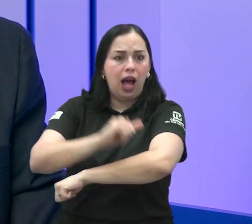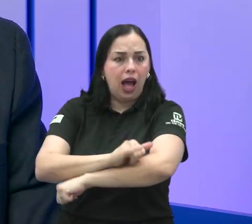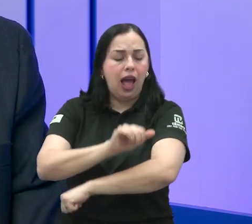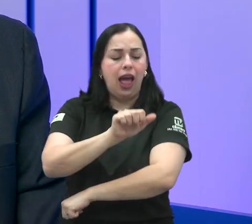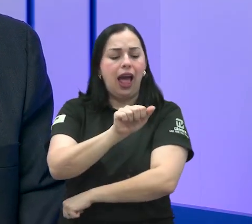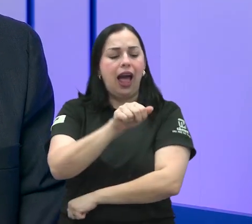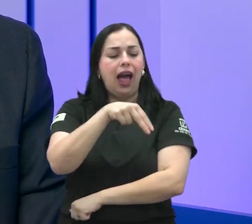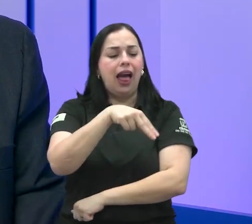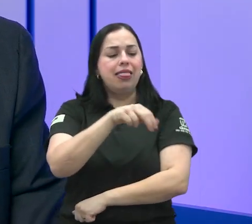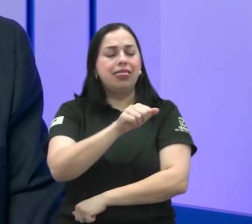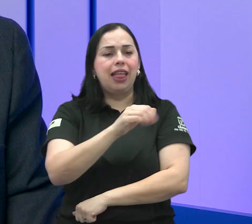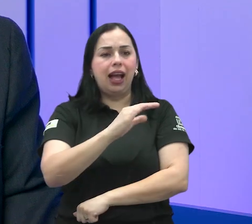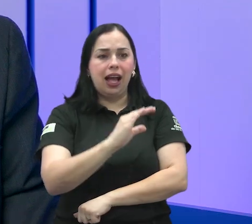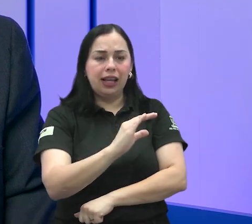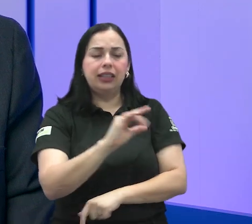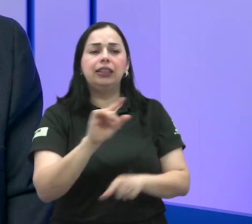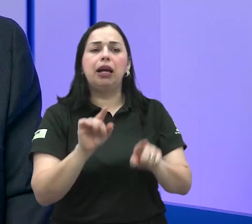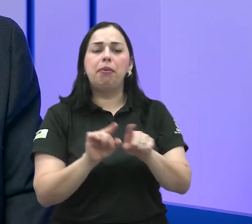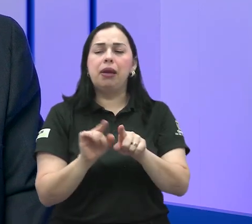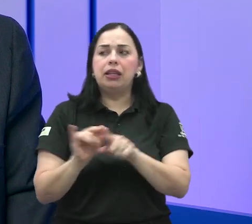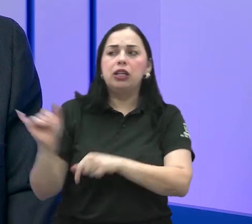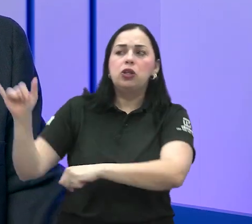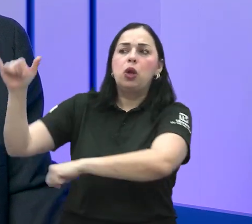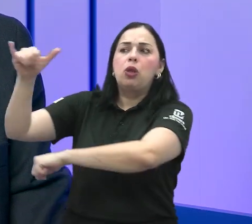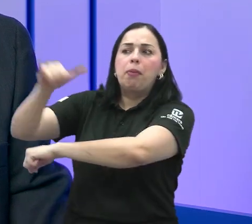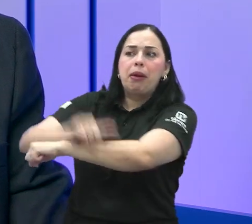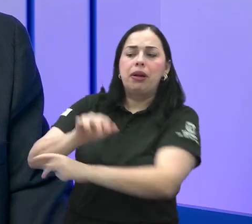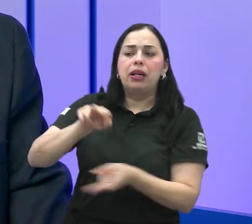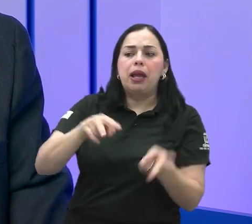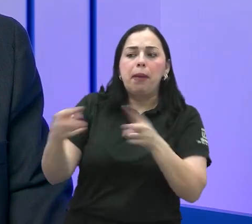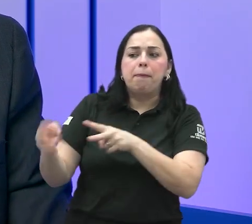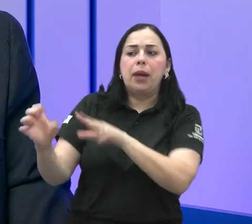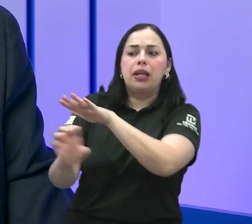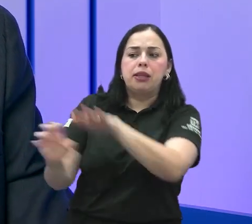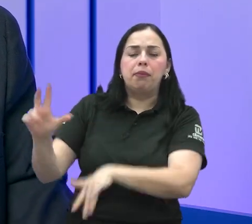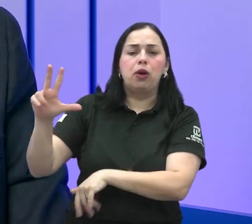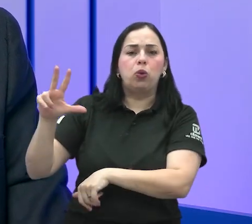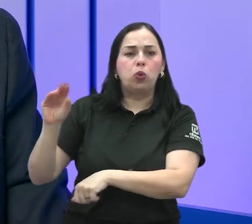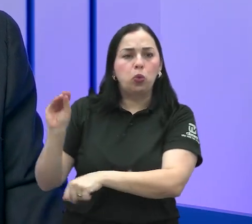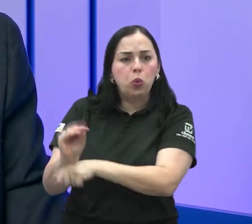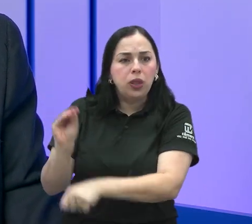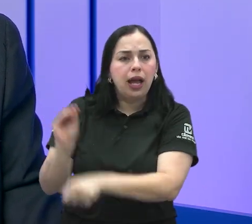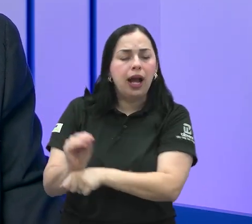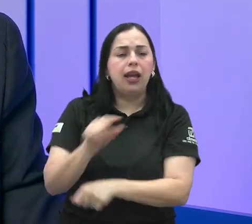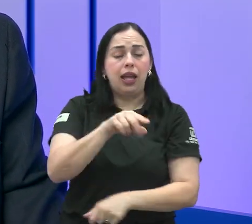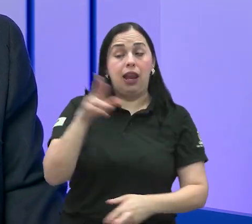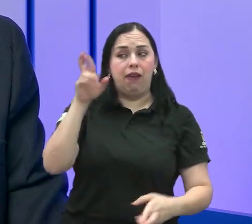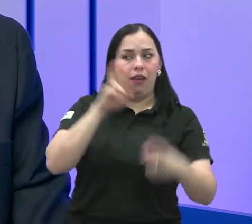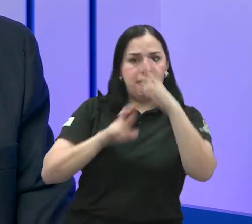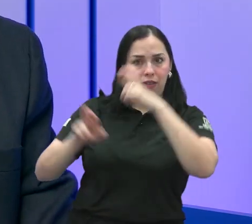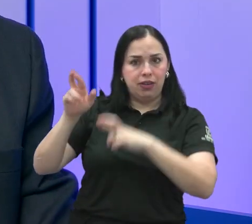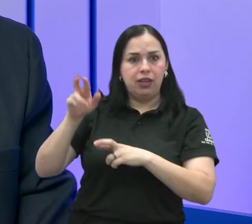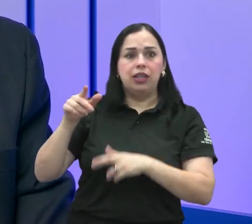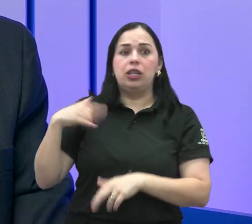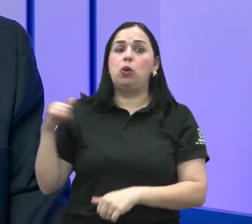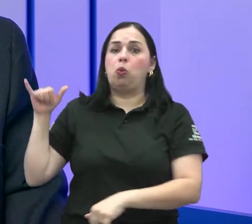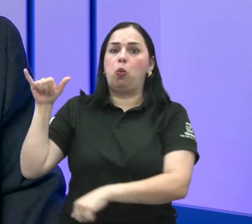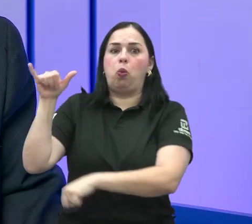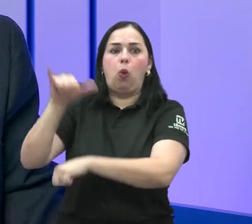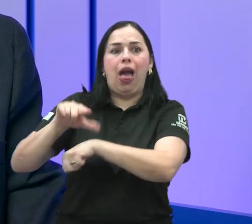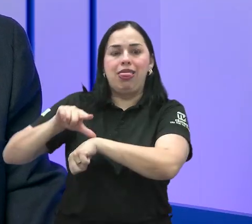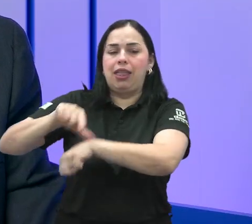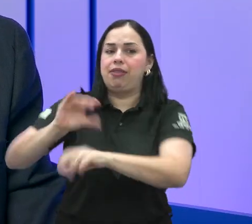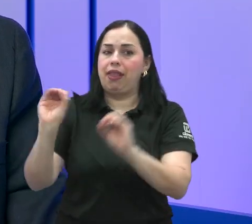por exemplo, tem participado dessas concessões de aeroportos, garantindo depois que esses aeroportos vão ter segurança para operar esses aviões, que não vão atrasar esses